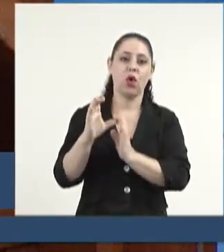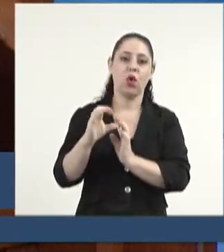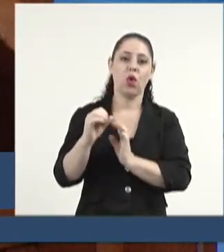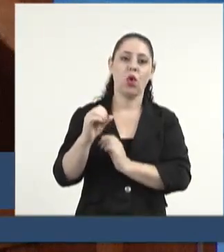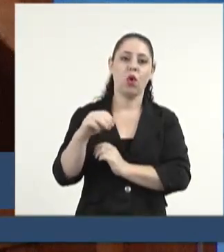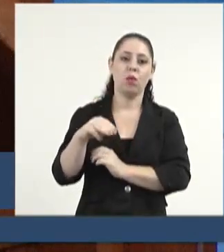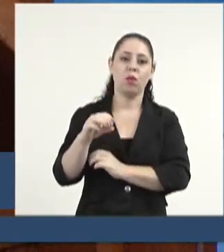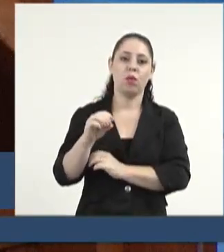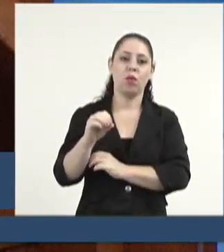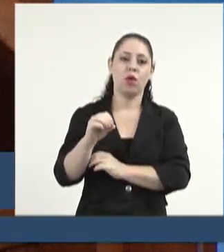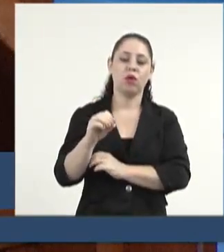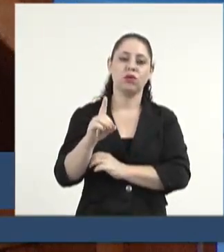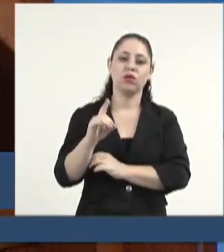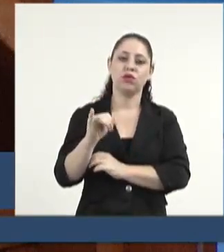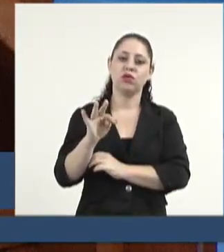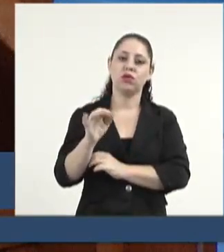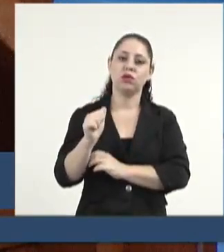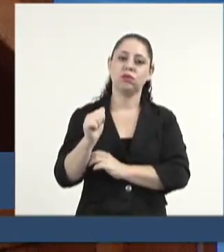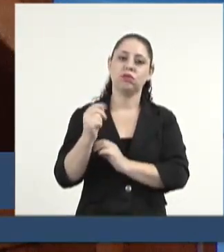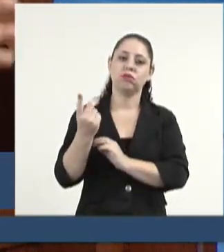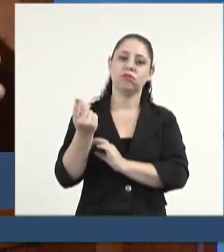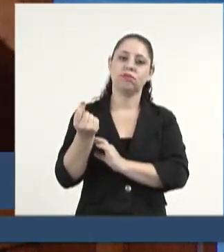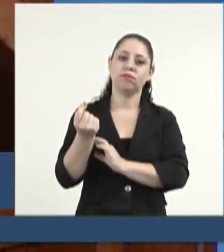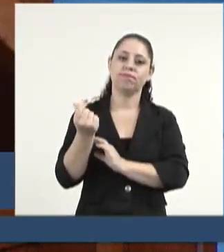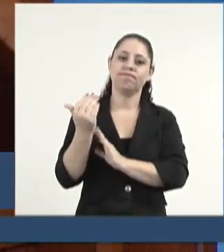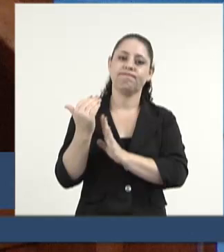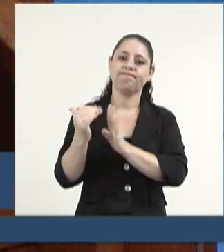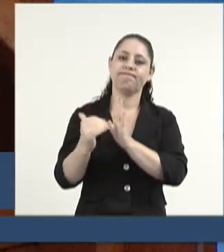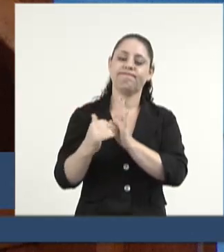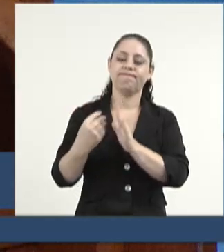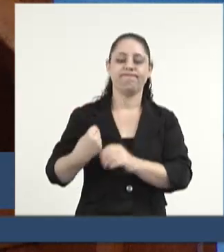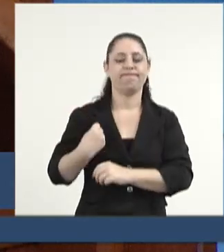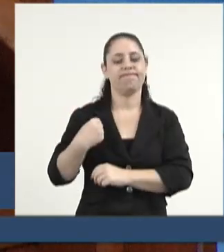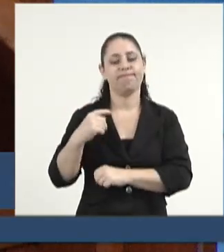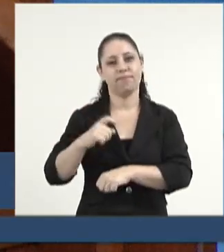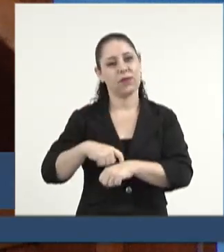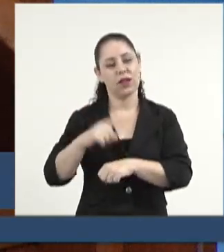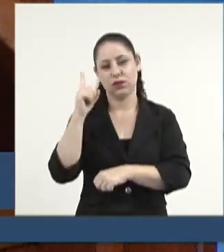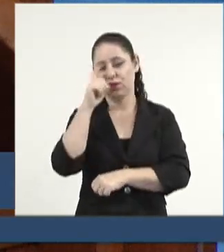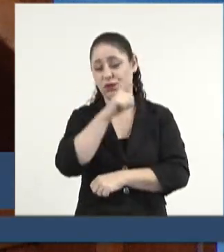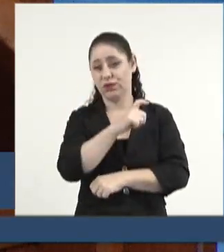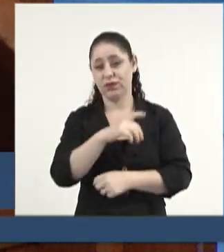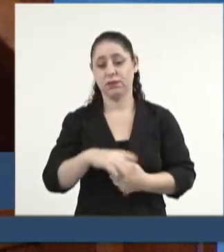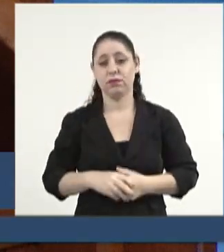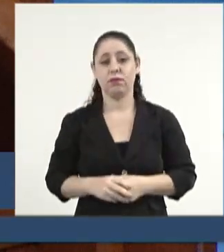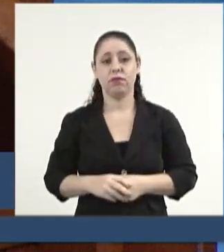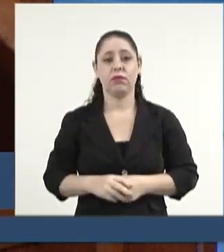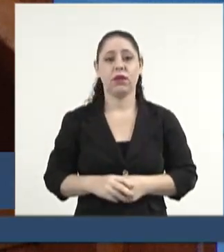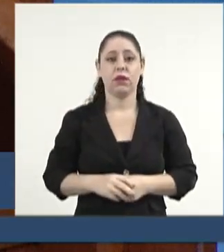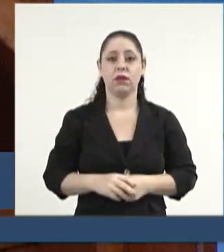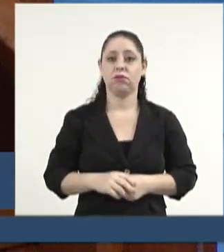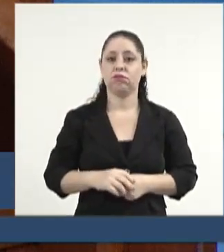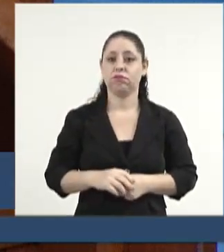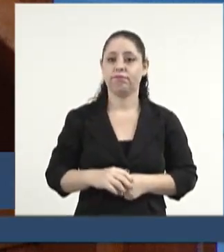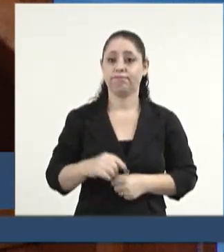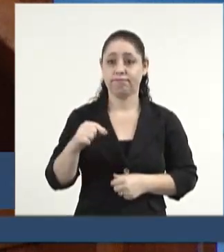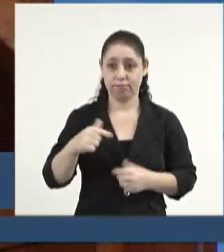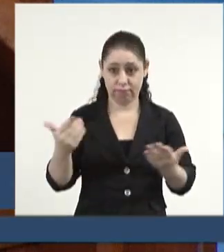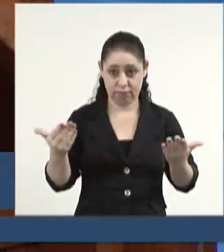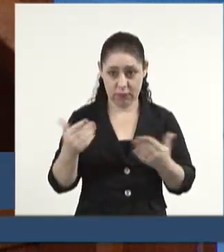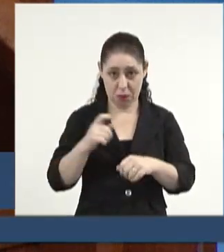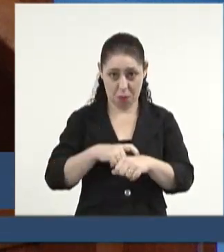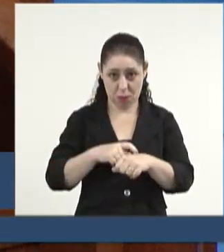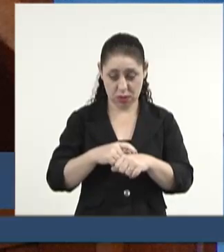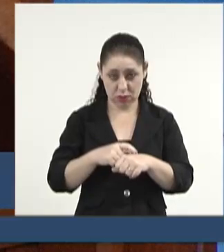o preço está lá embaixo. Então, infelizmente, nós estamos vivendo um momento delicado. Não é um momento